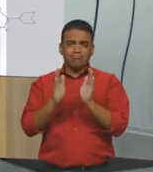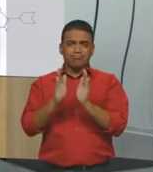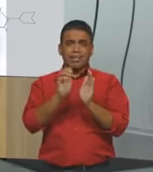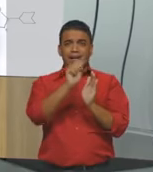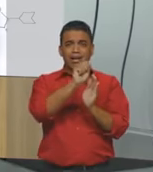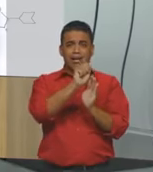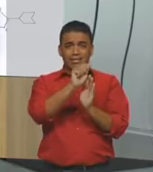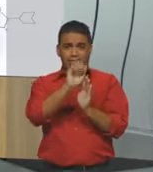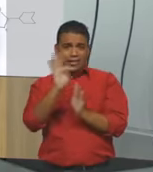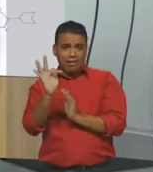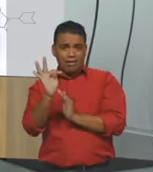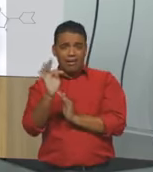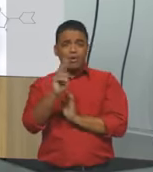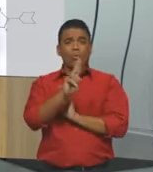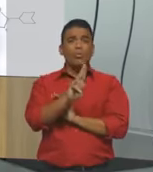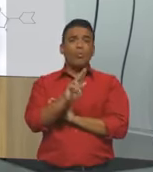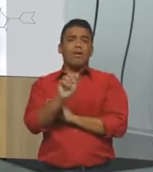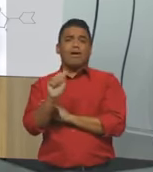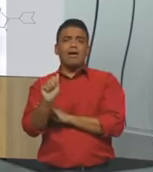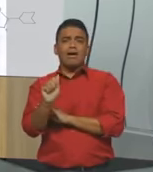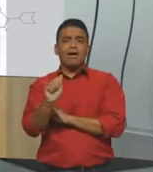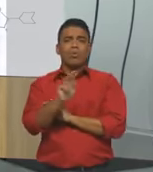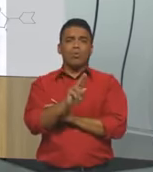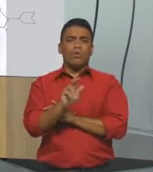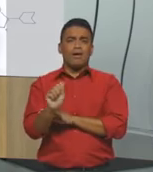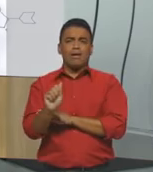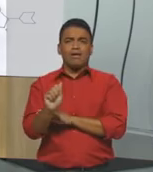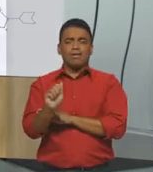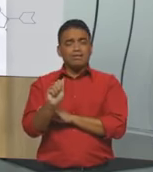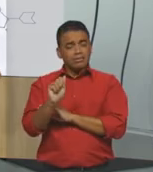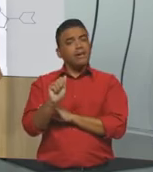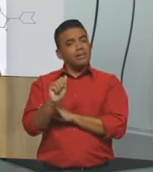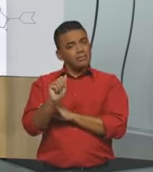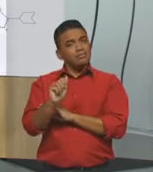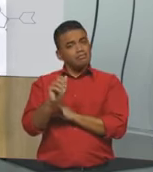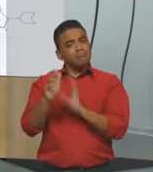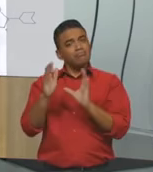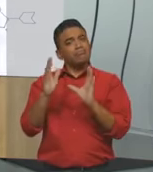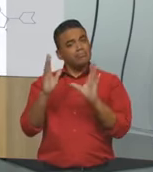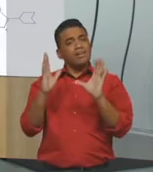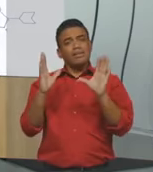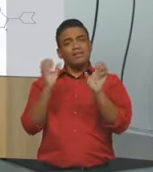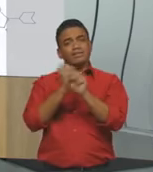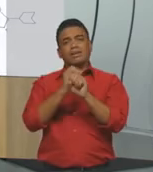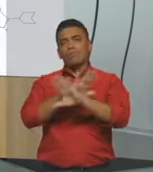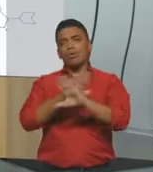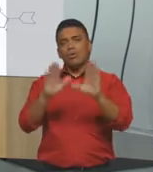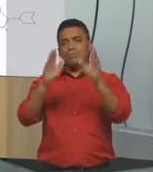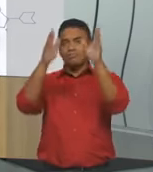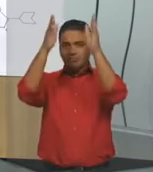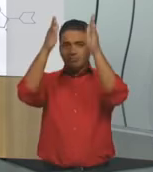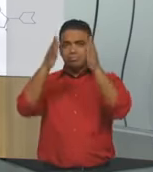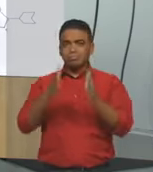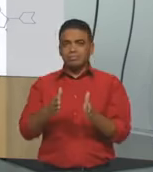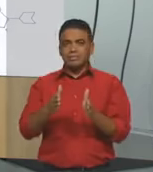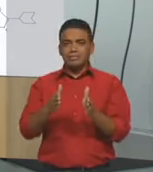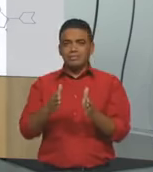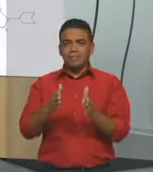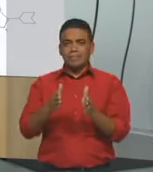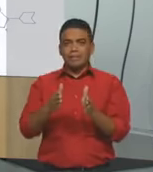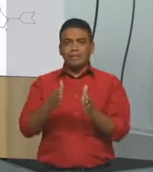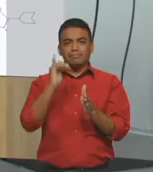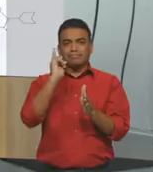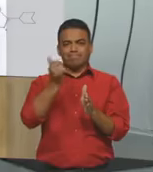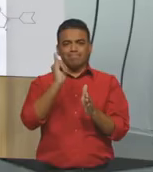com T, U com A, U com A. Fechei, então, uma fita de RNA mensageiro. Isso